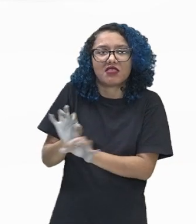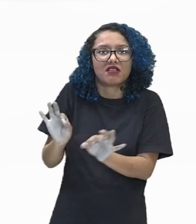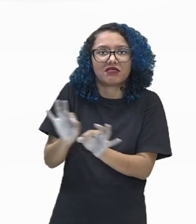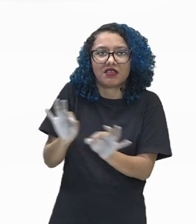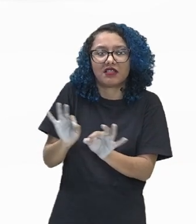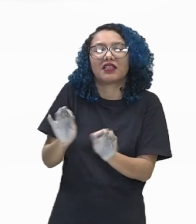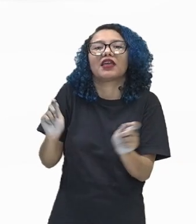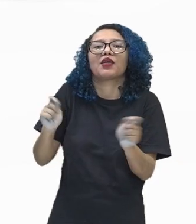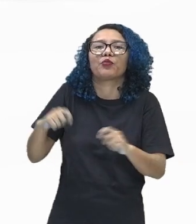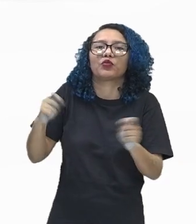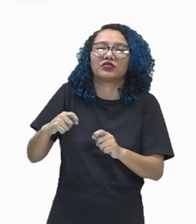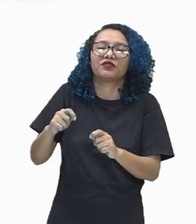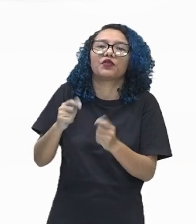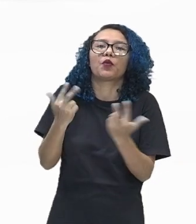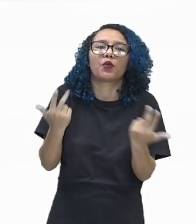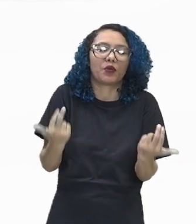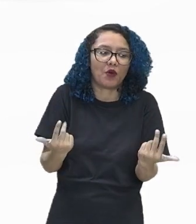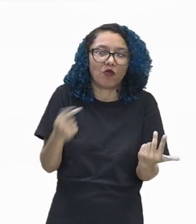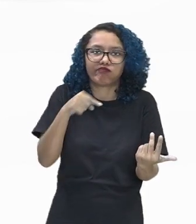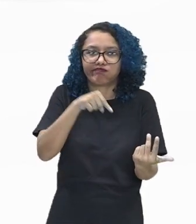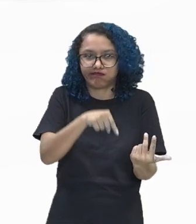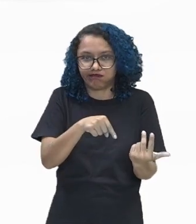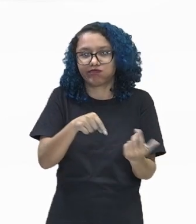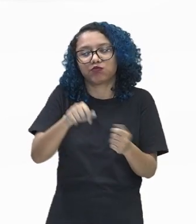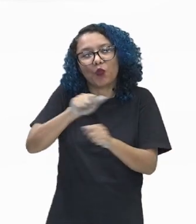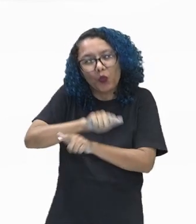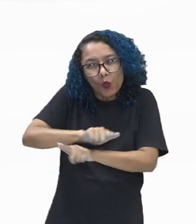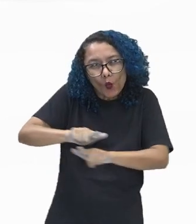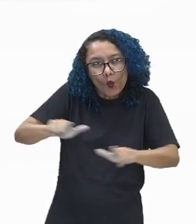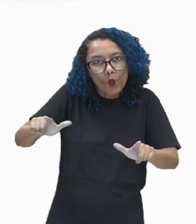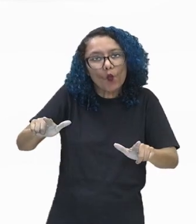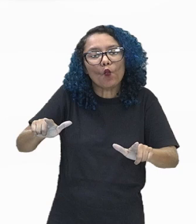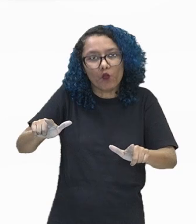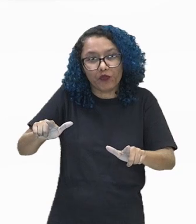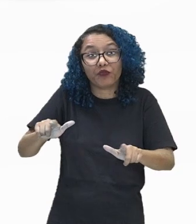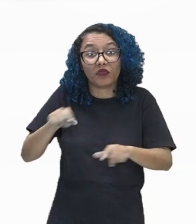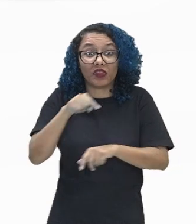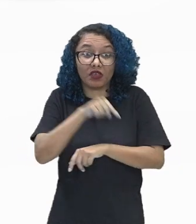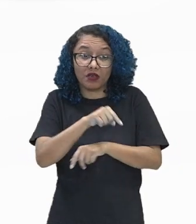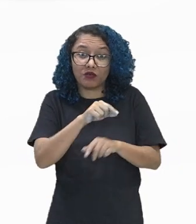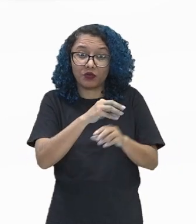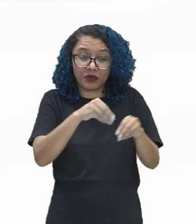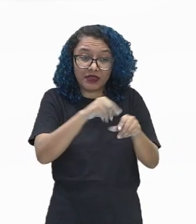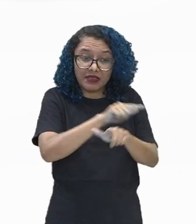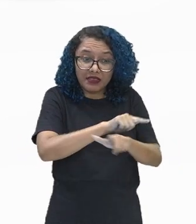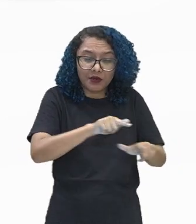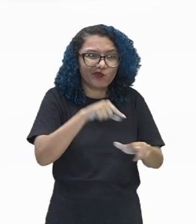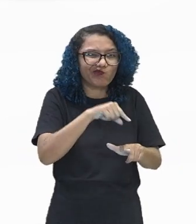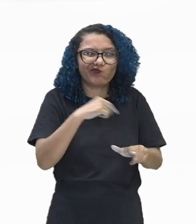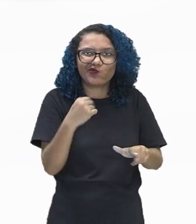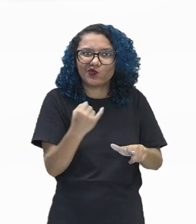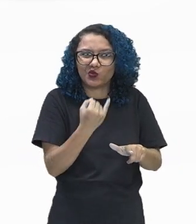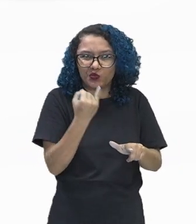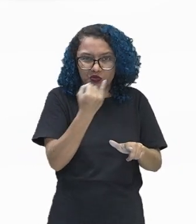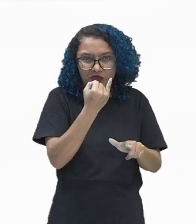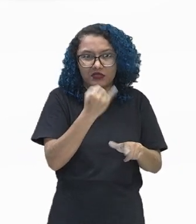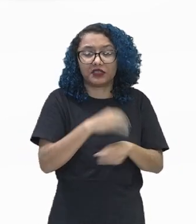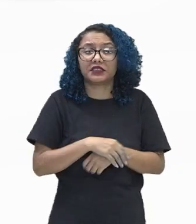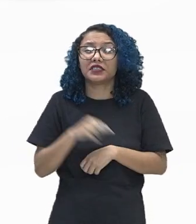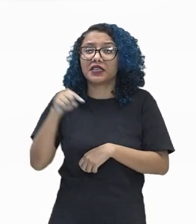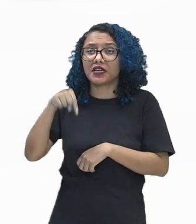uma desertificação. E note que o deserto do Saara é muito importante aqui para o Amazonas,